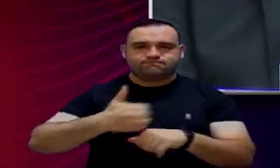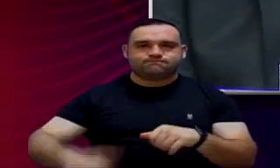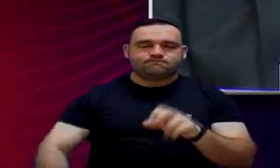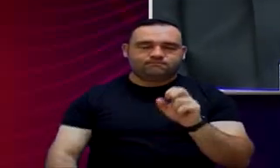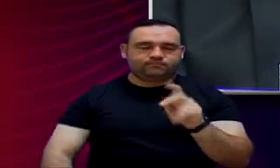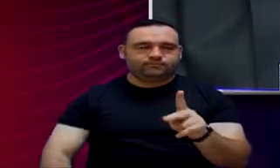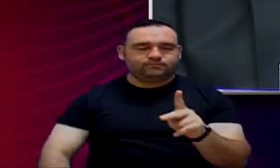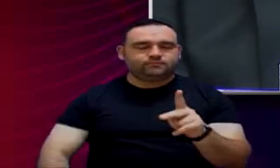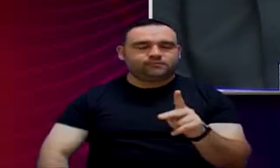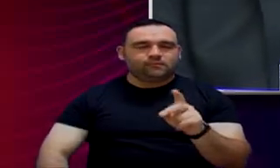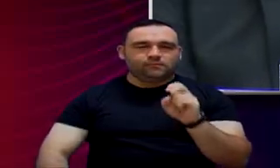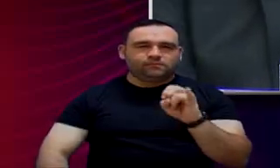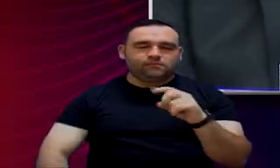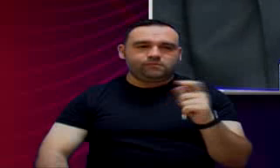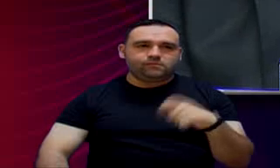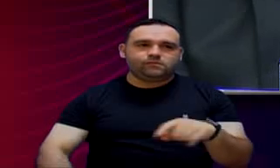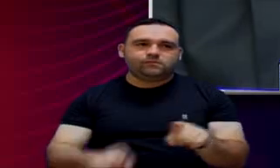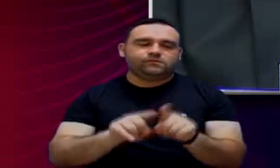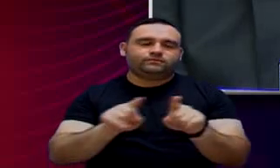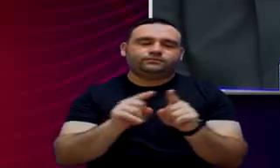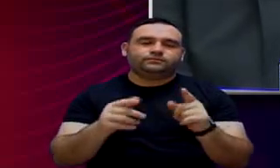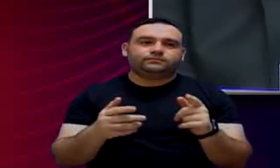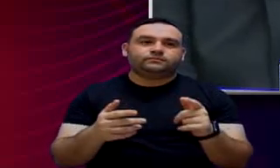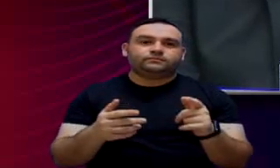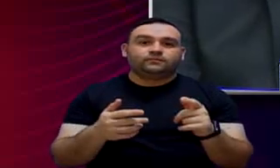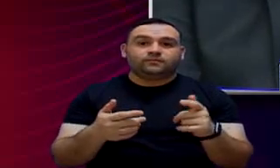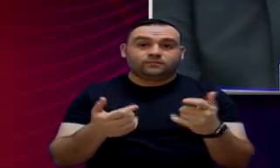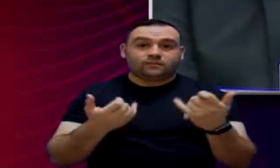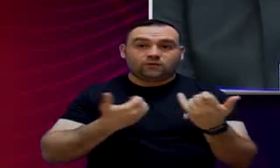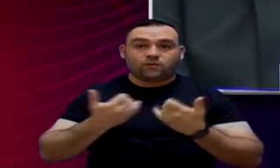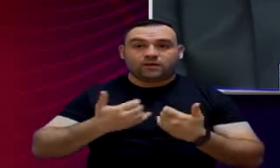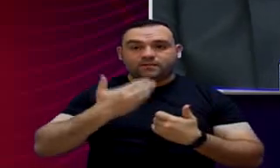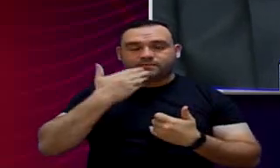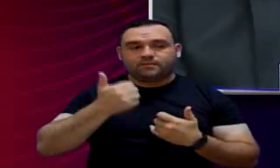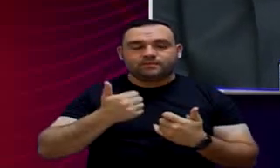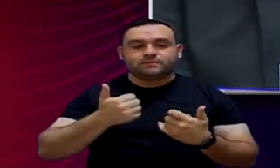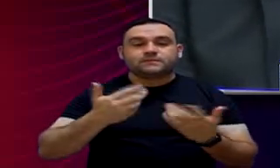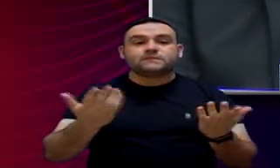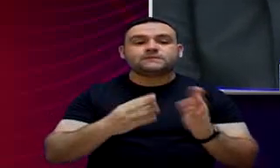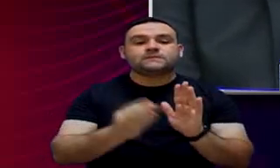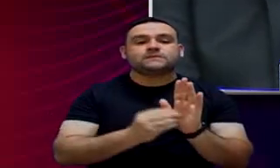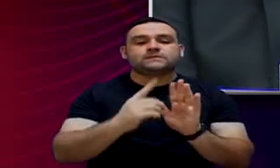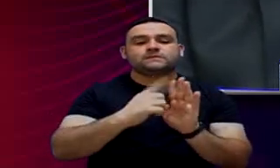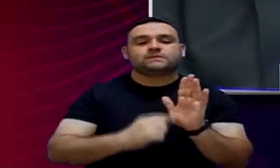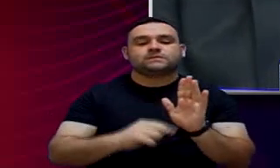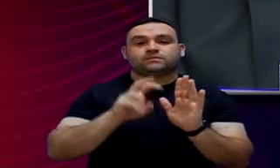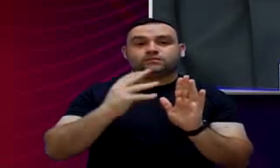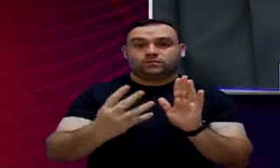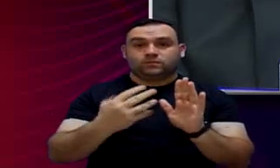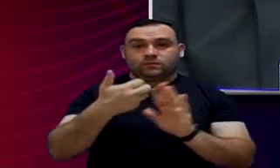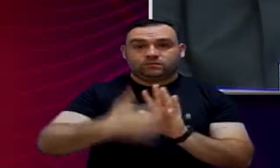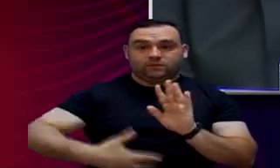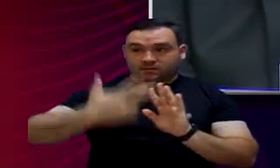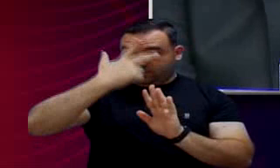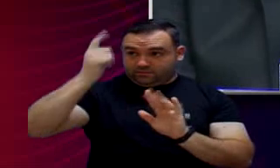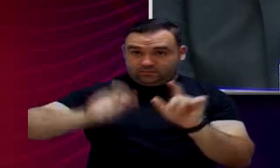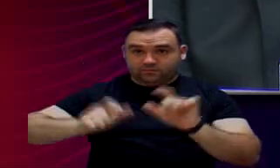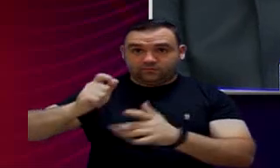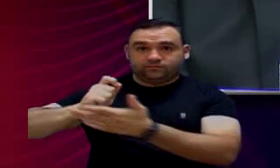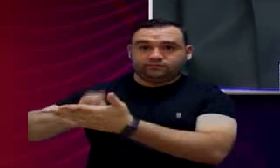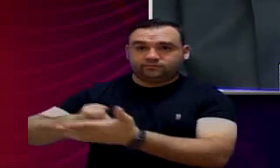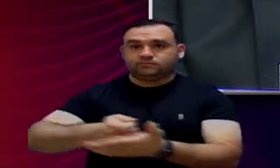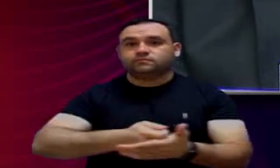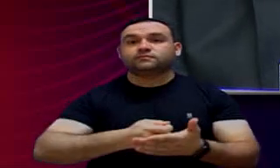aproveitando para o senhor puder até trazer essa essa informação aqui no artigo quarto das despesas com pessoal